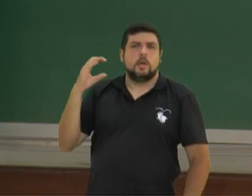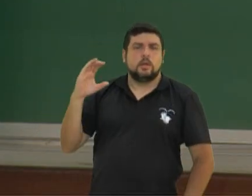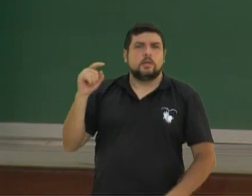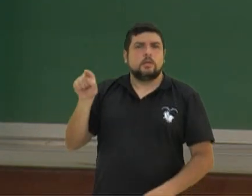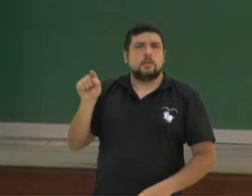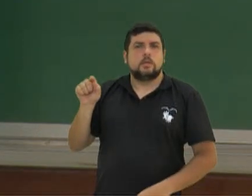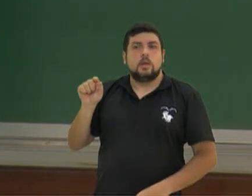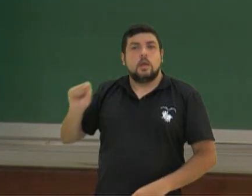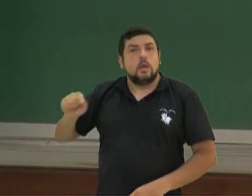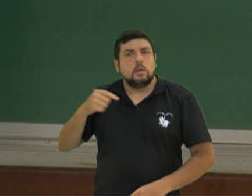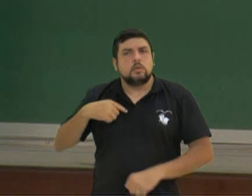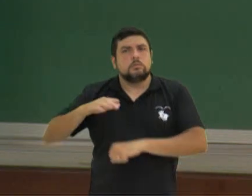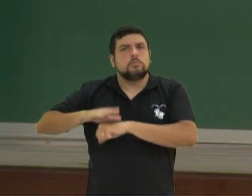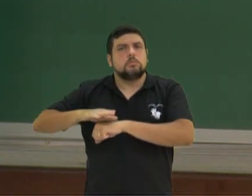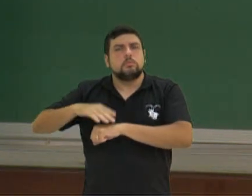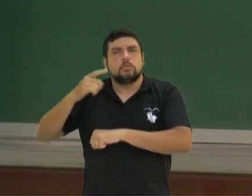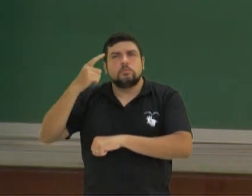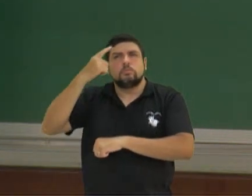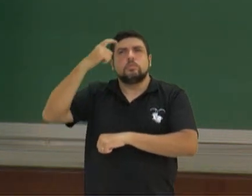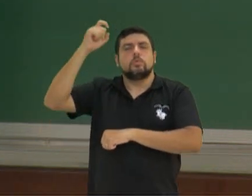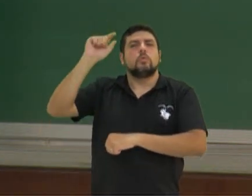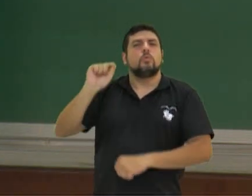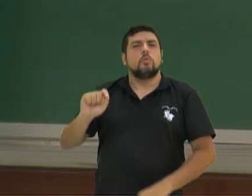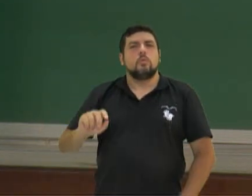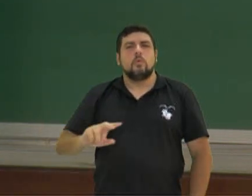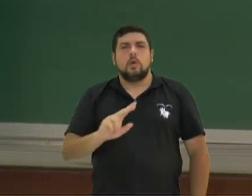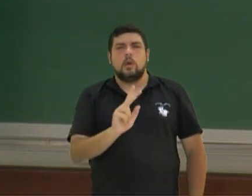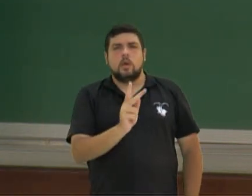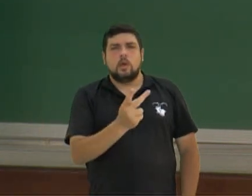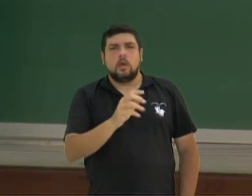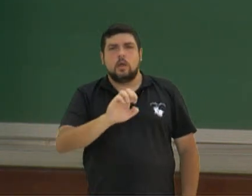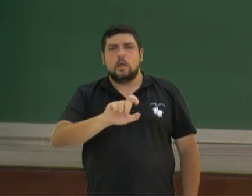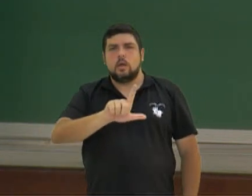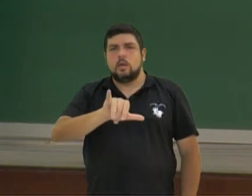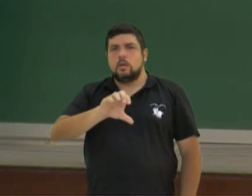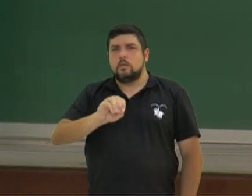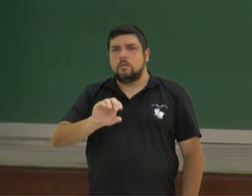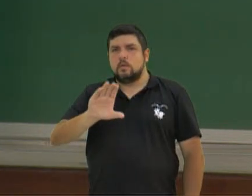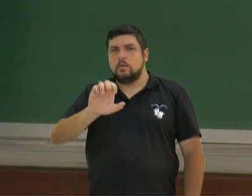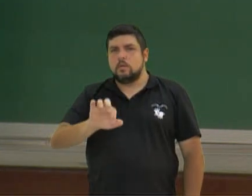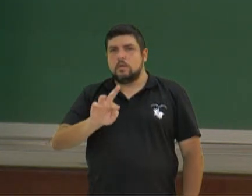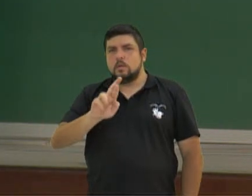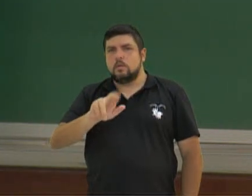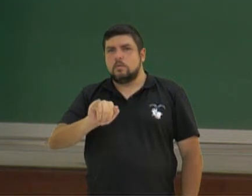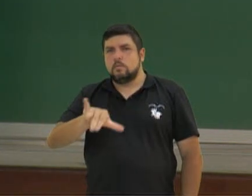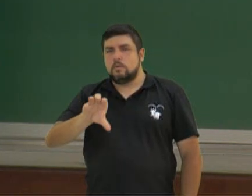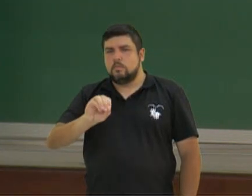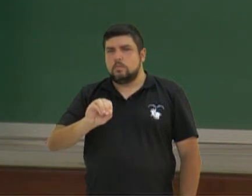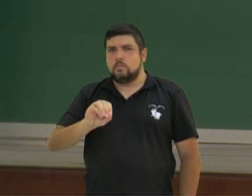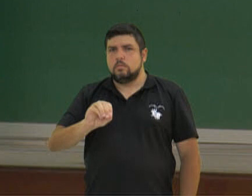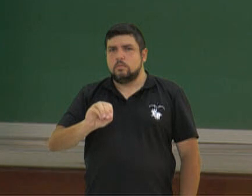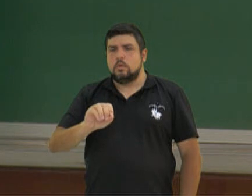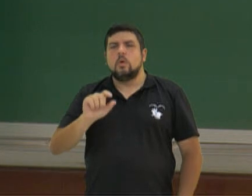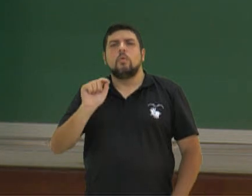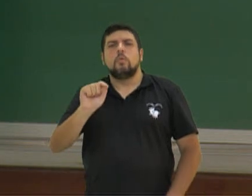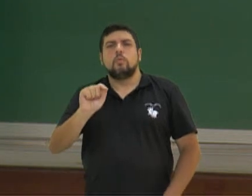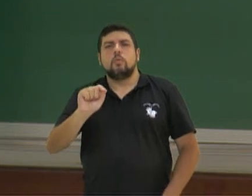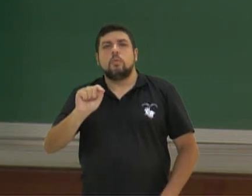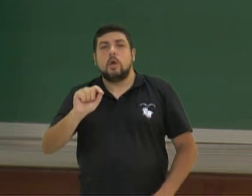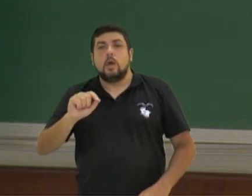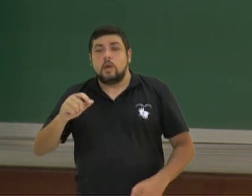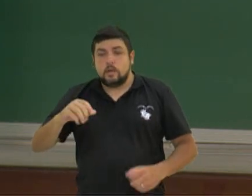propor a ideia do heliocentrismo, onde o Sol, né, nós, o planeta Terra, giramos